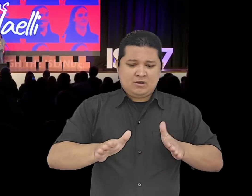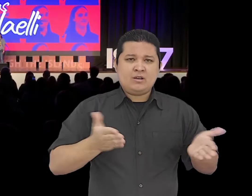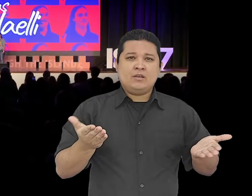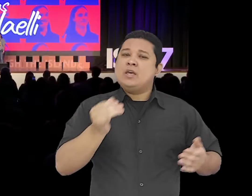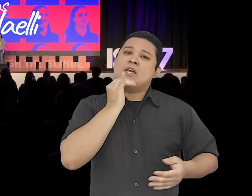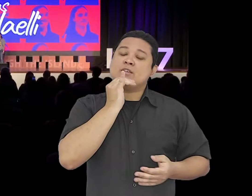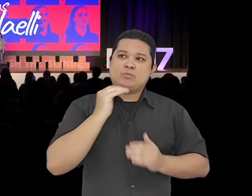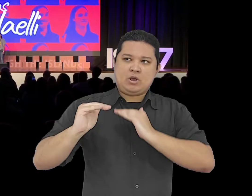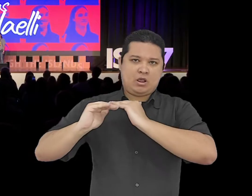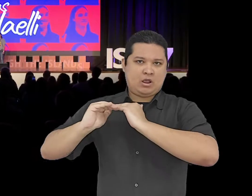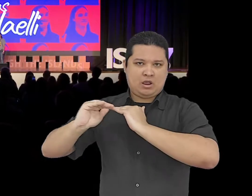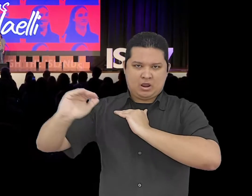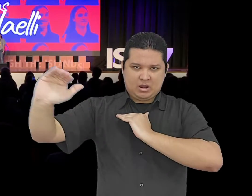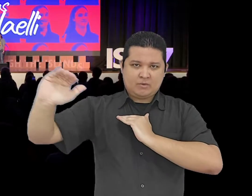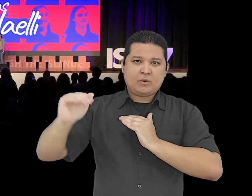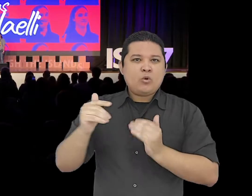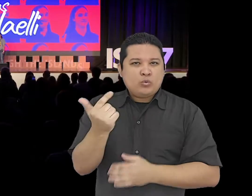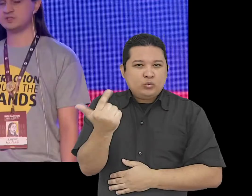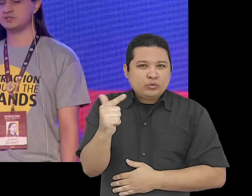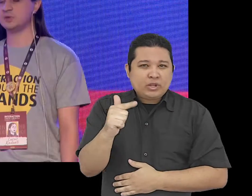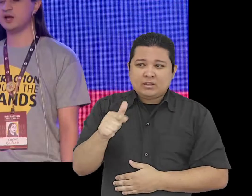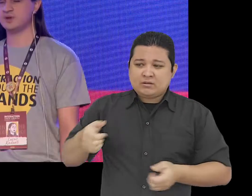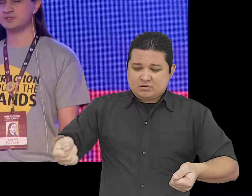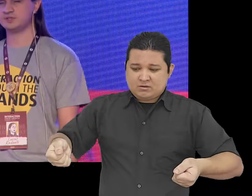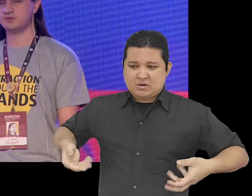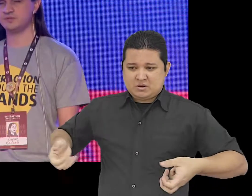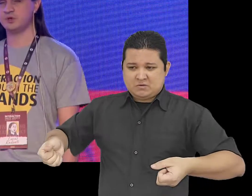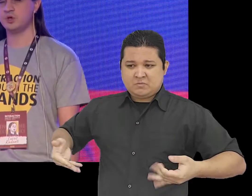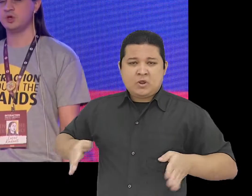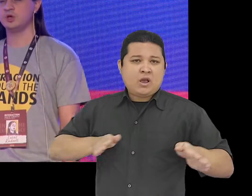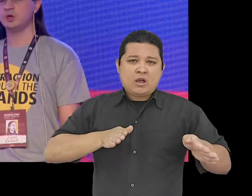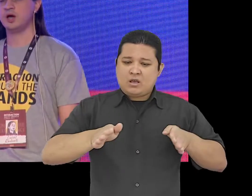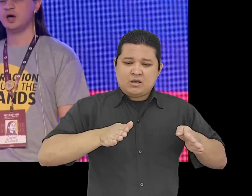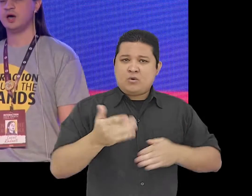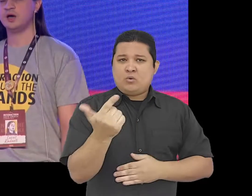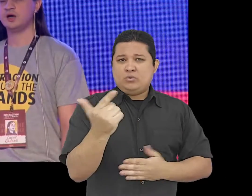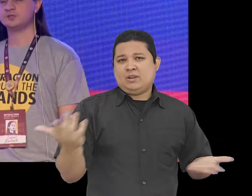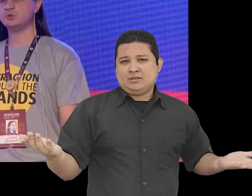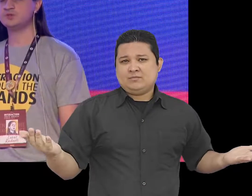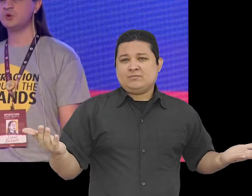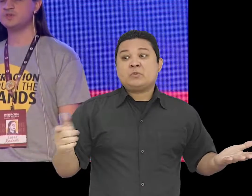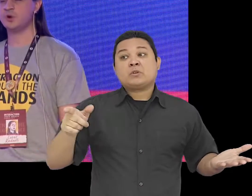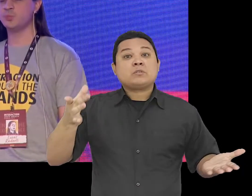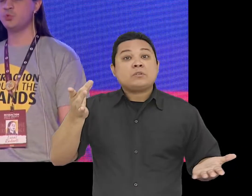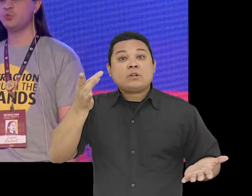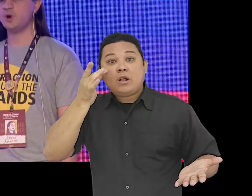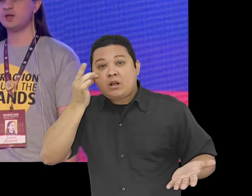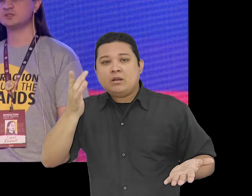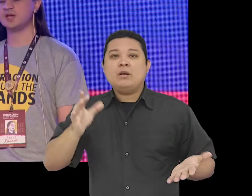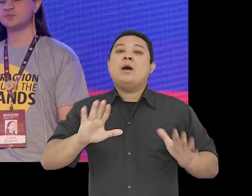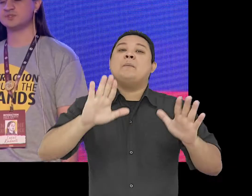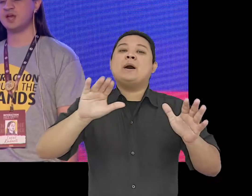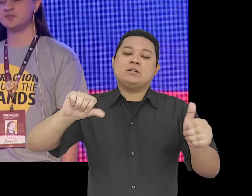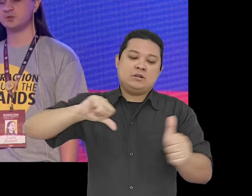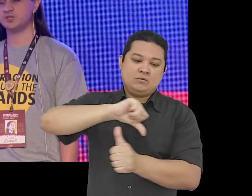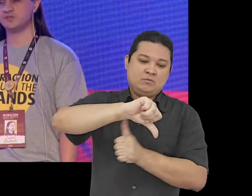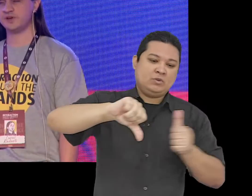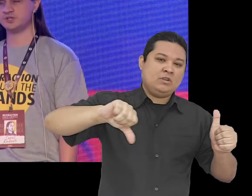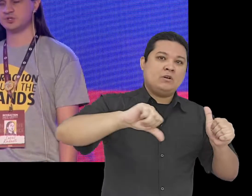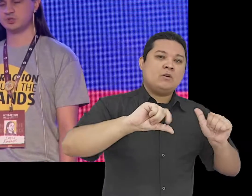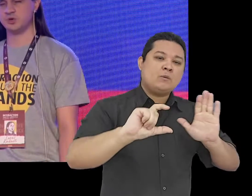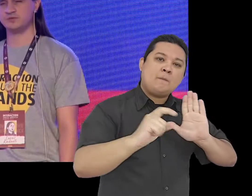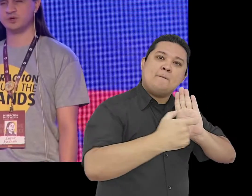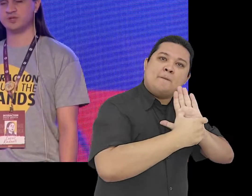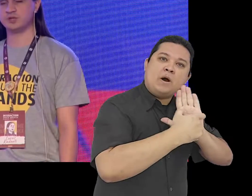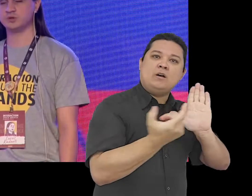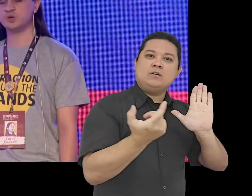Desculpa, se a rampa não existe, quer dizer que esse lugar não é acessível. A situação começa a ficar um pouco mais abstrata quando a gente